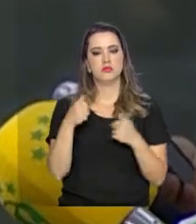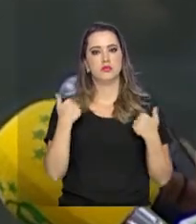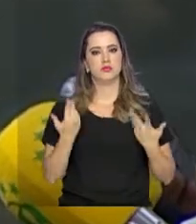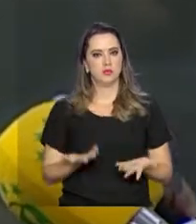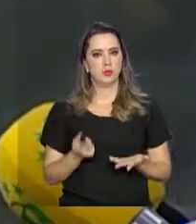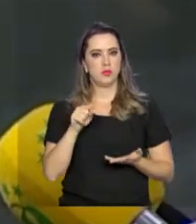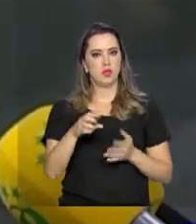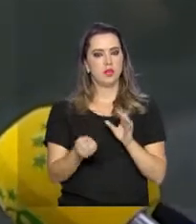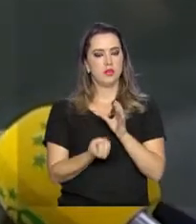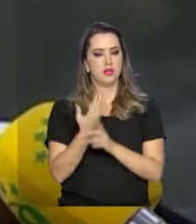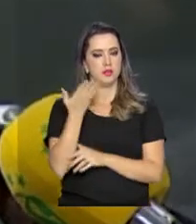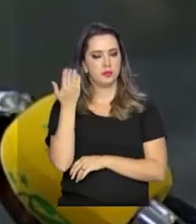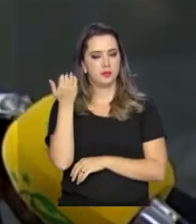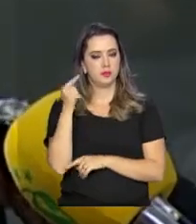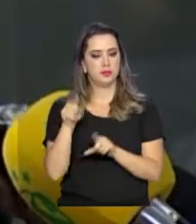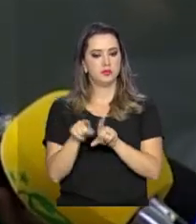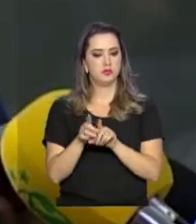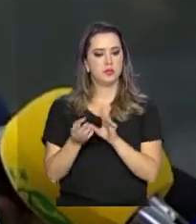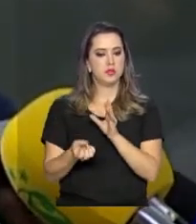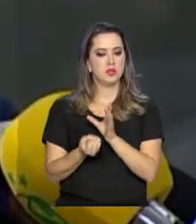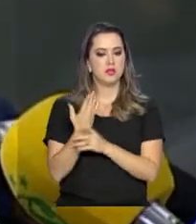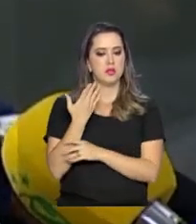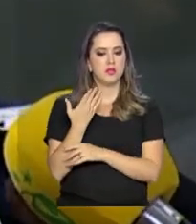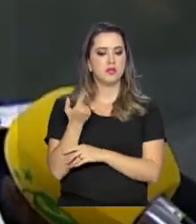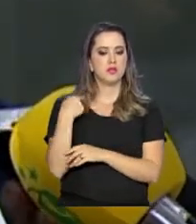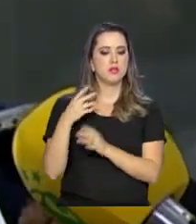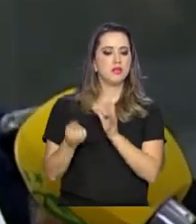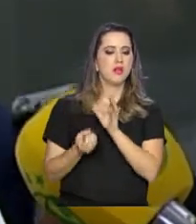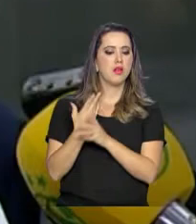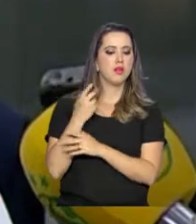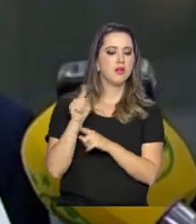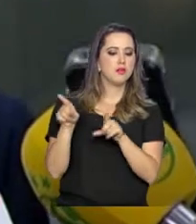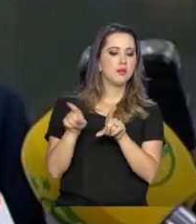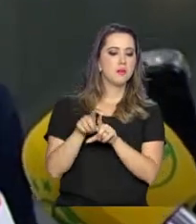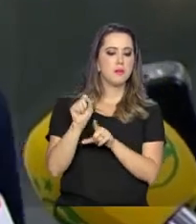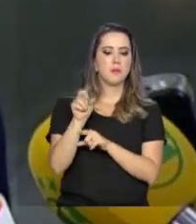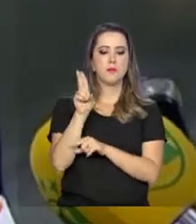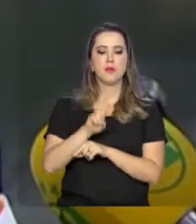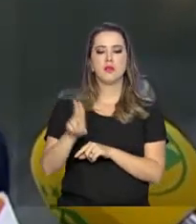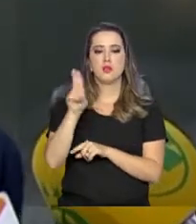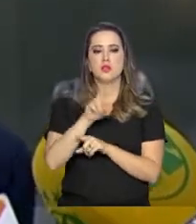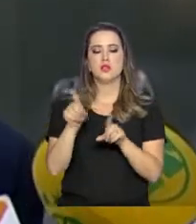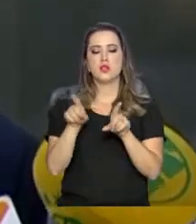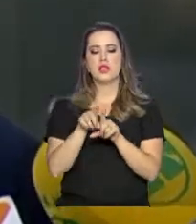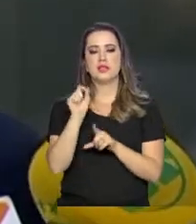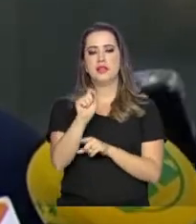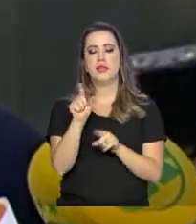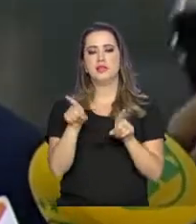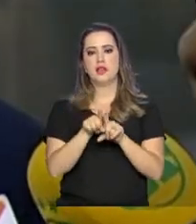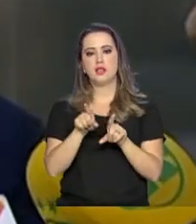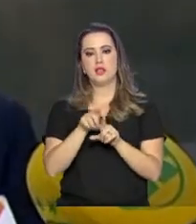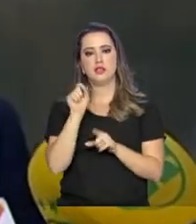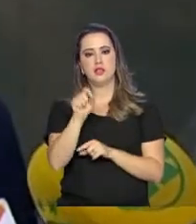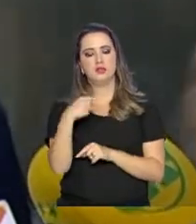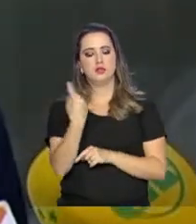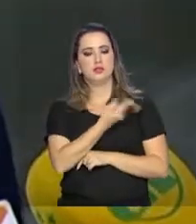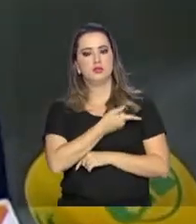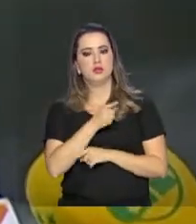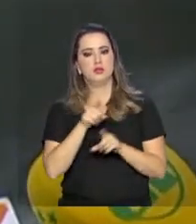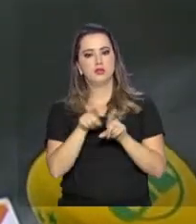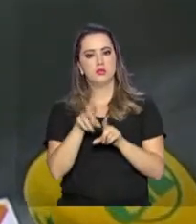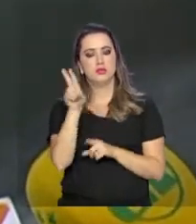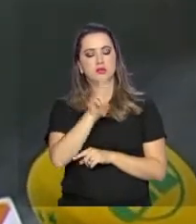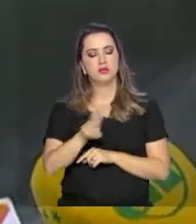Garantia, quando foi criado, ele foi criado para ser um instrumento onde o trabalhador, ao ser demitido, possa fazer